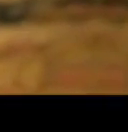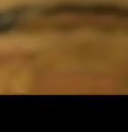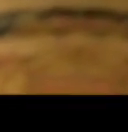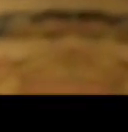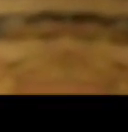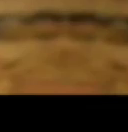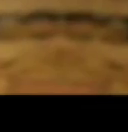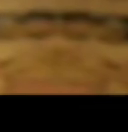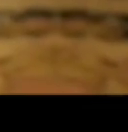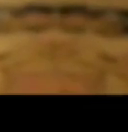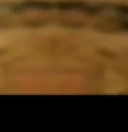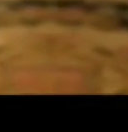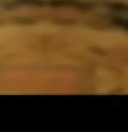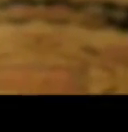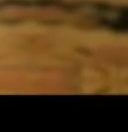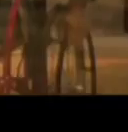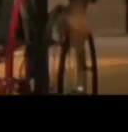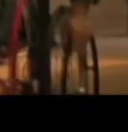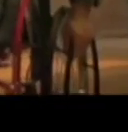Minha vida mudou.